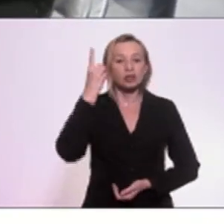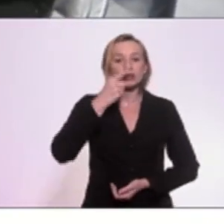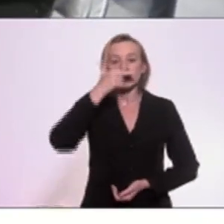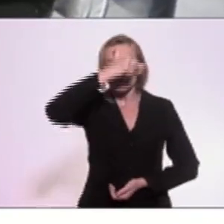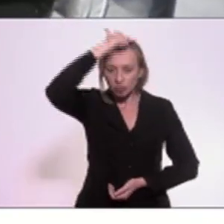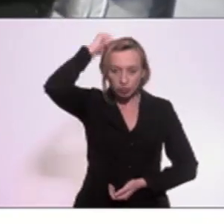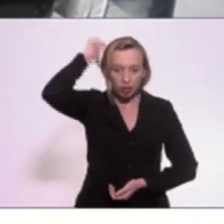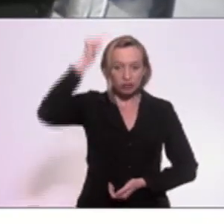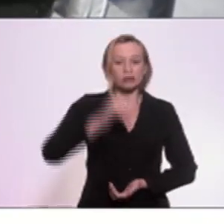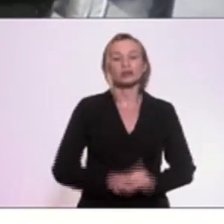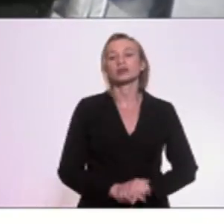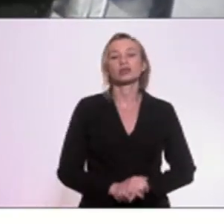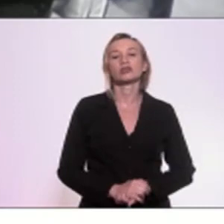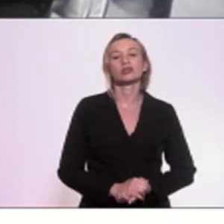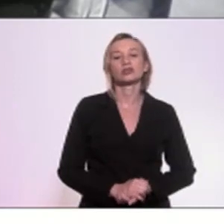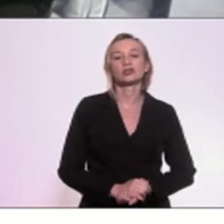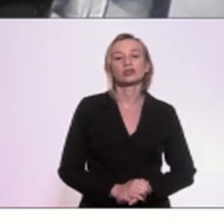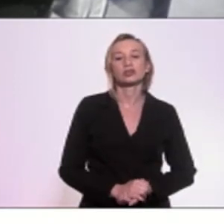Deputado Luiz Paulo.